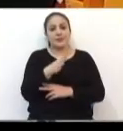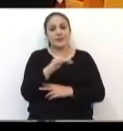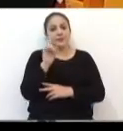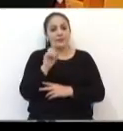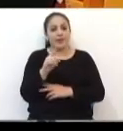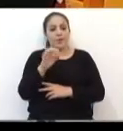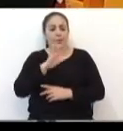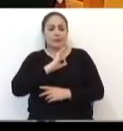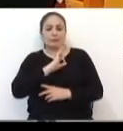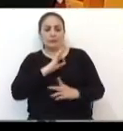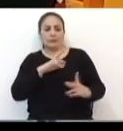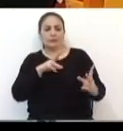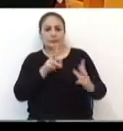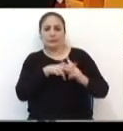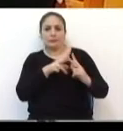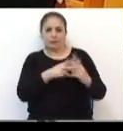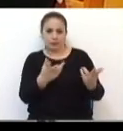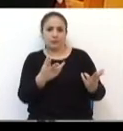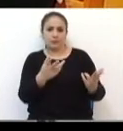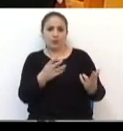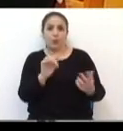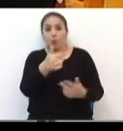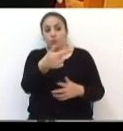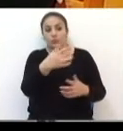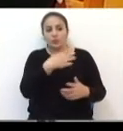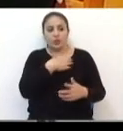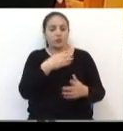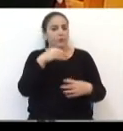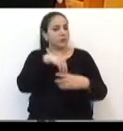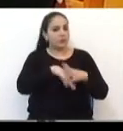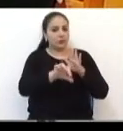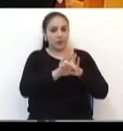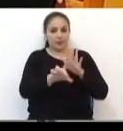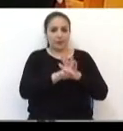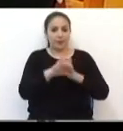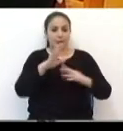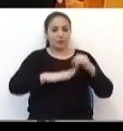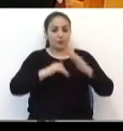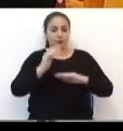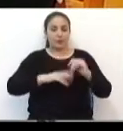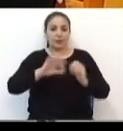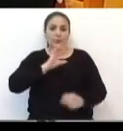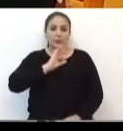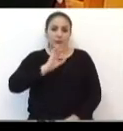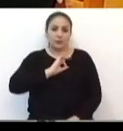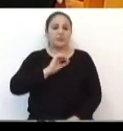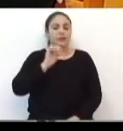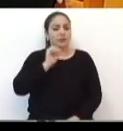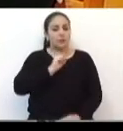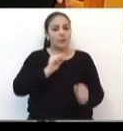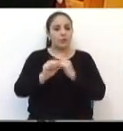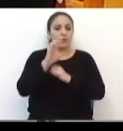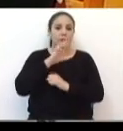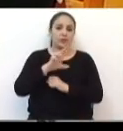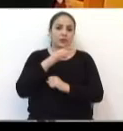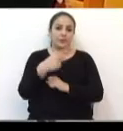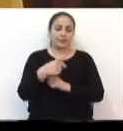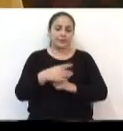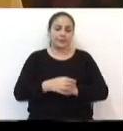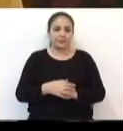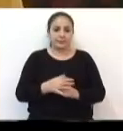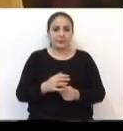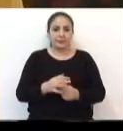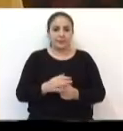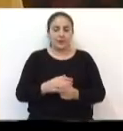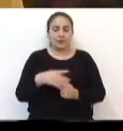uma tortura ou outros meios ilegais praticados pela polícia que acaba resultando nisso. Na